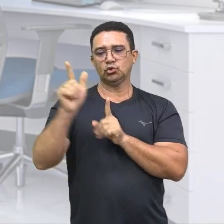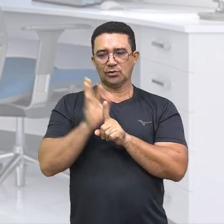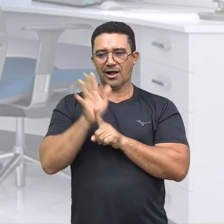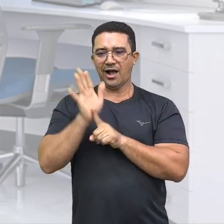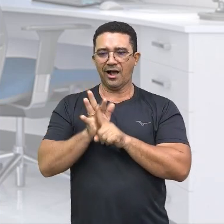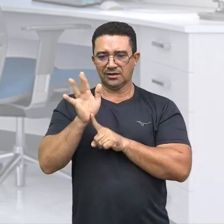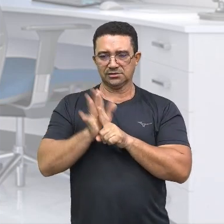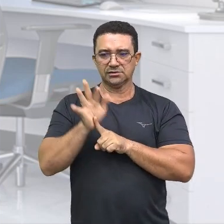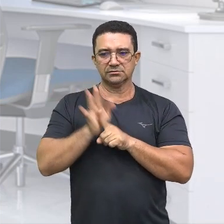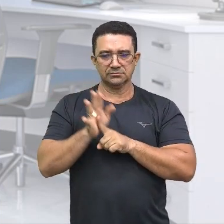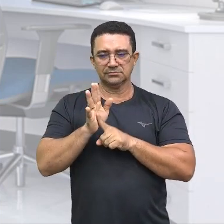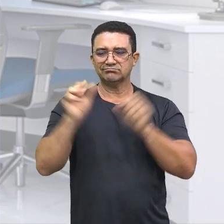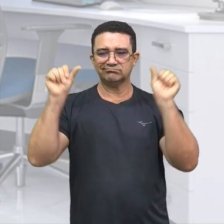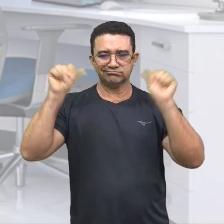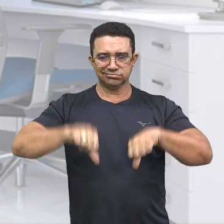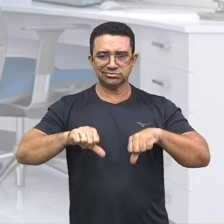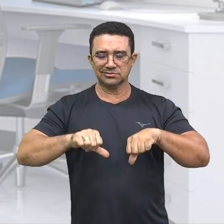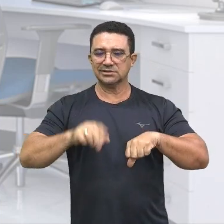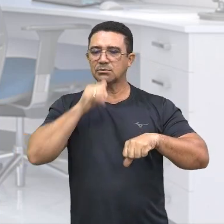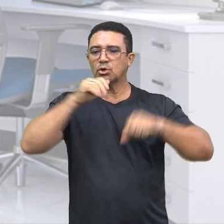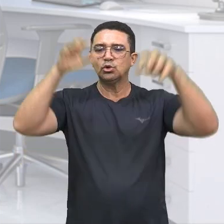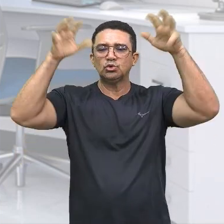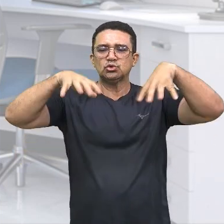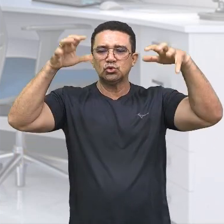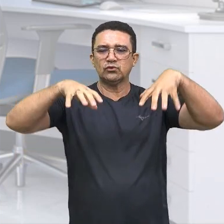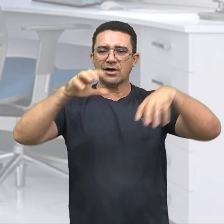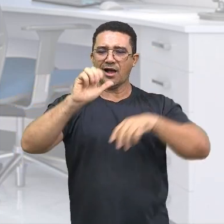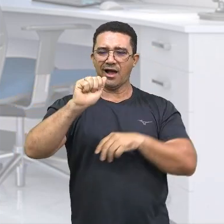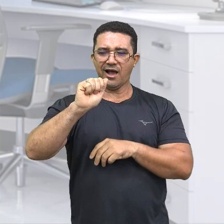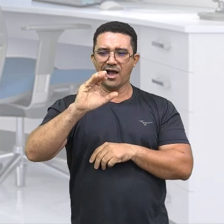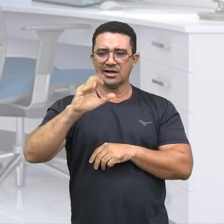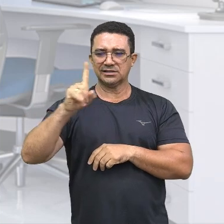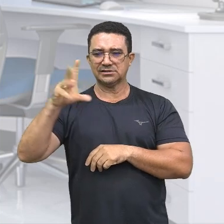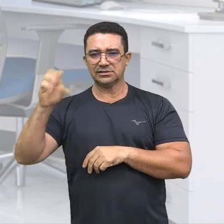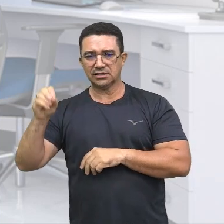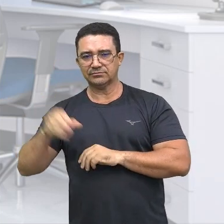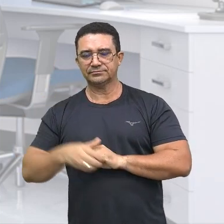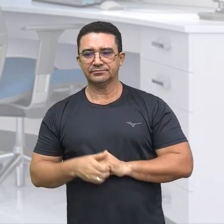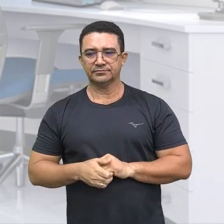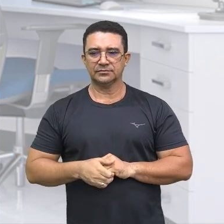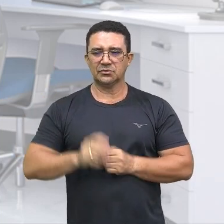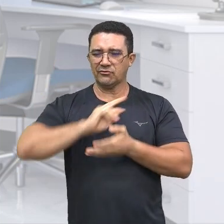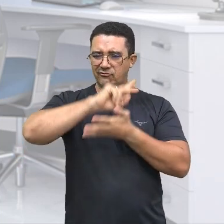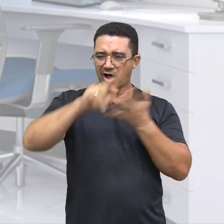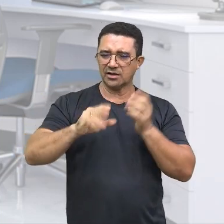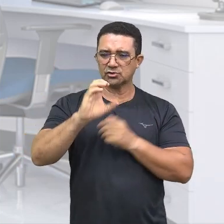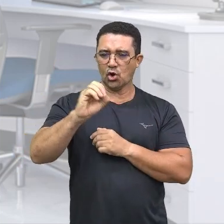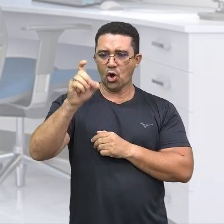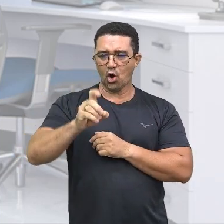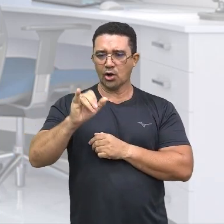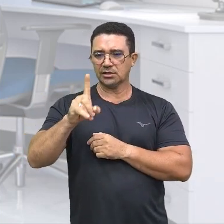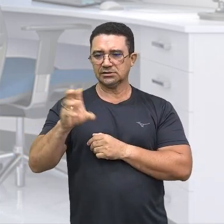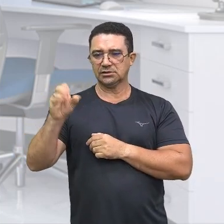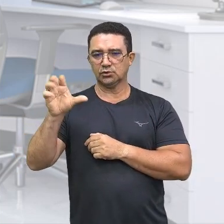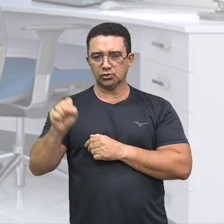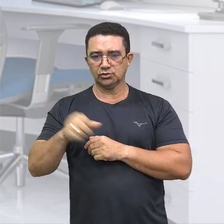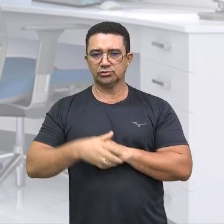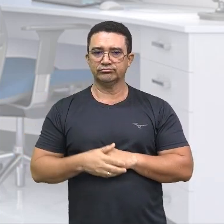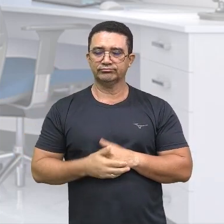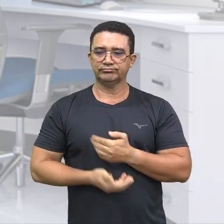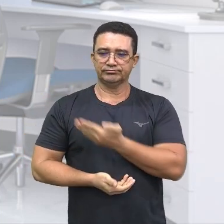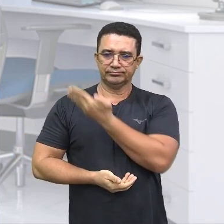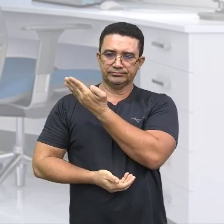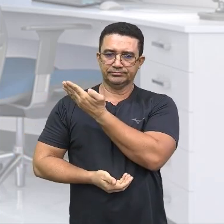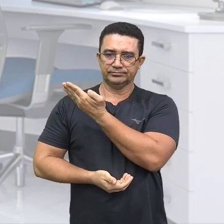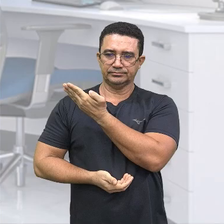tóxicos, que são causadores da chuva ácida, como, por exemplo, os óxidos, a partir dos óxidos de enxofre